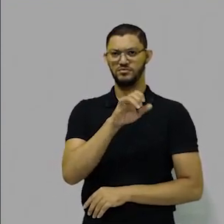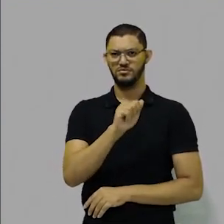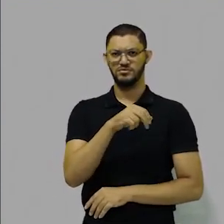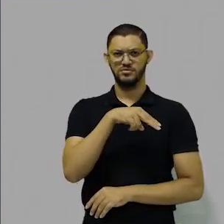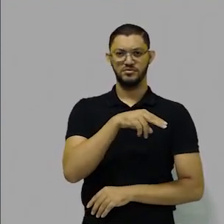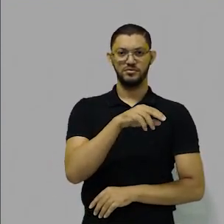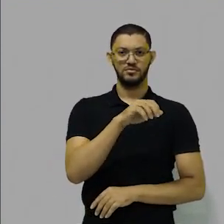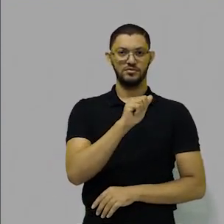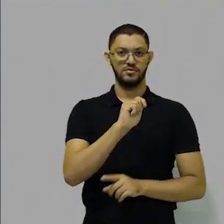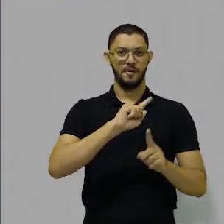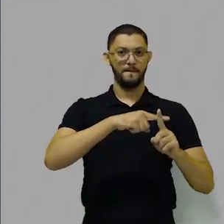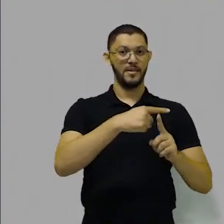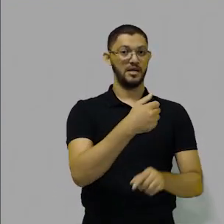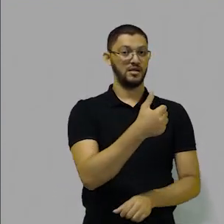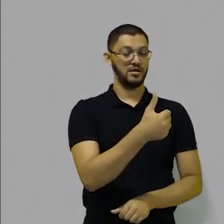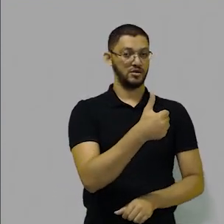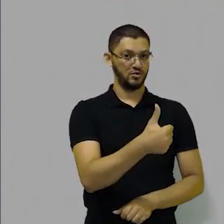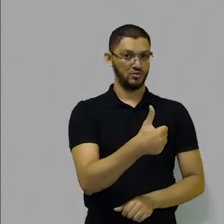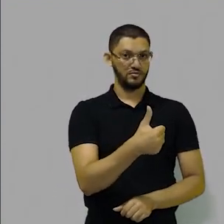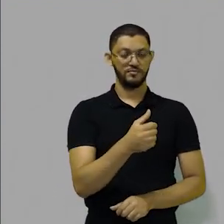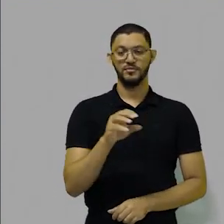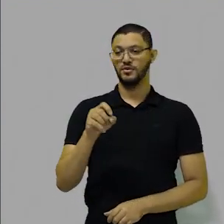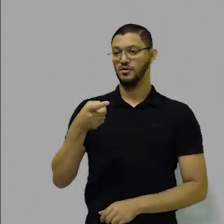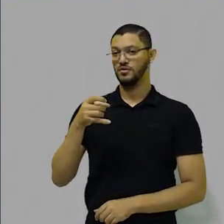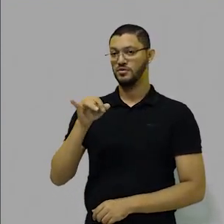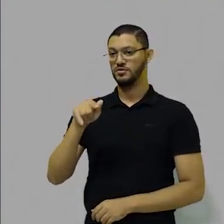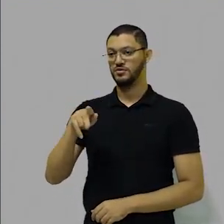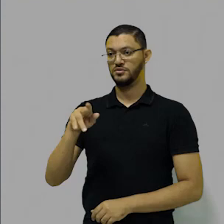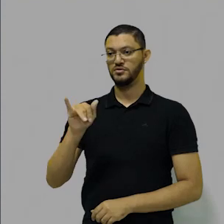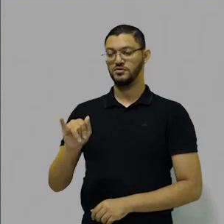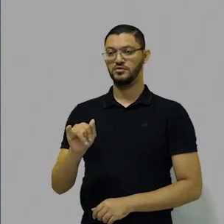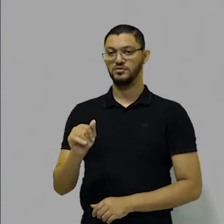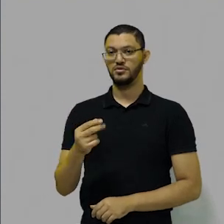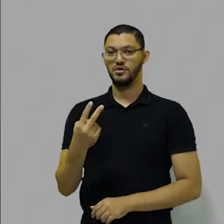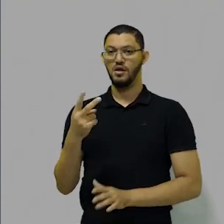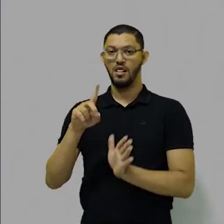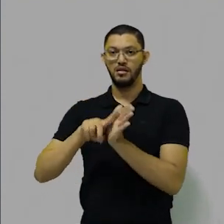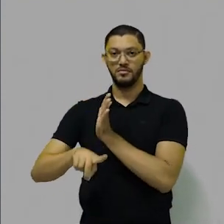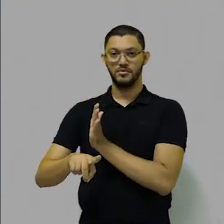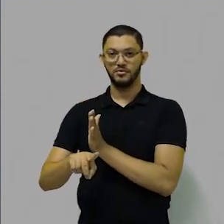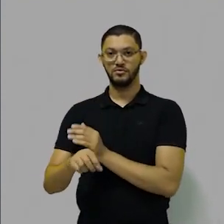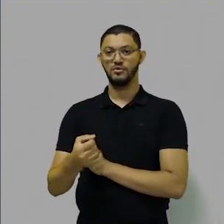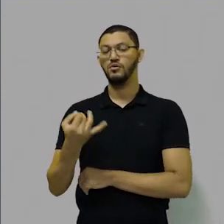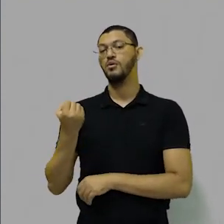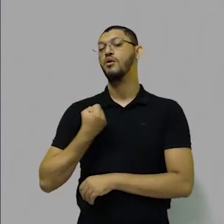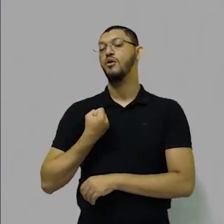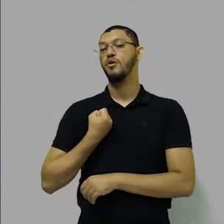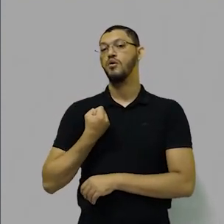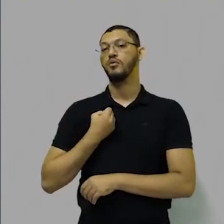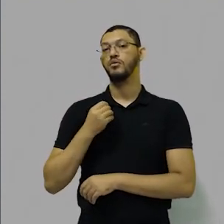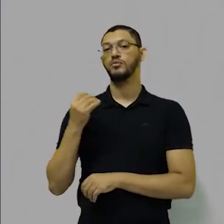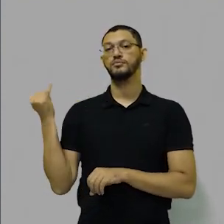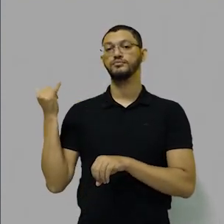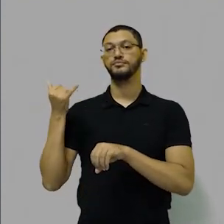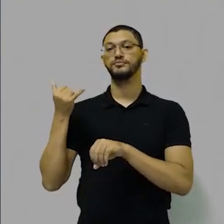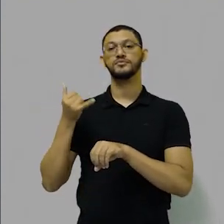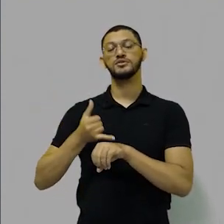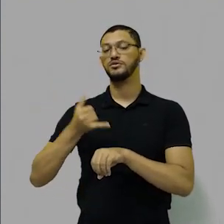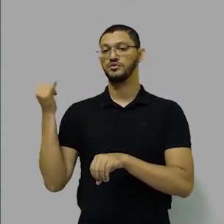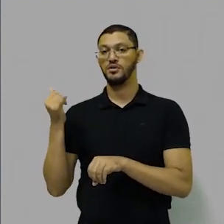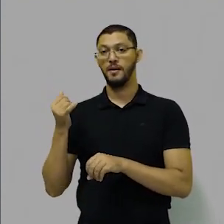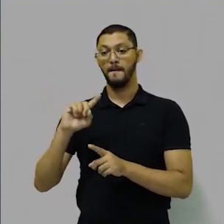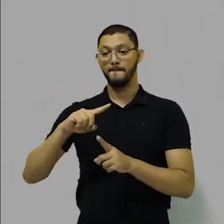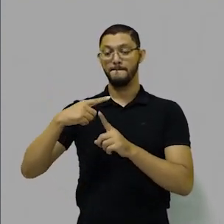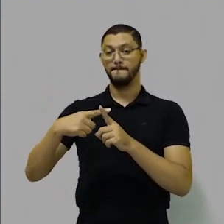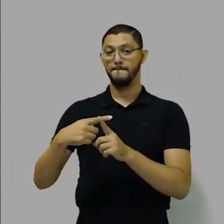Na mais 1, e o oxigênio 2-. Qual é a carga do cátion? Mais 1.